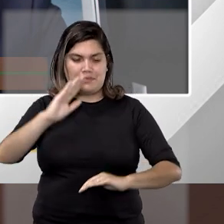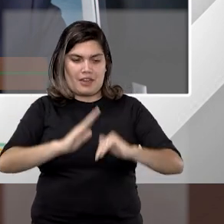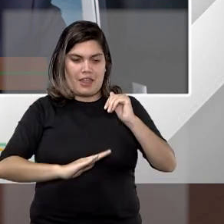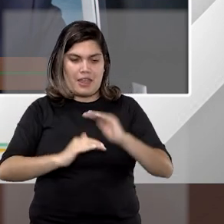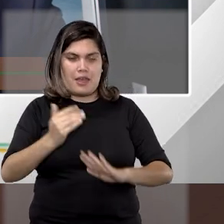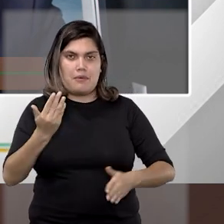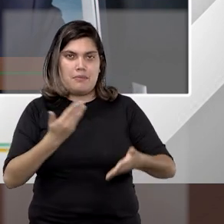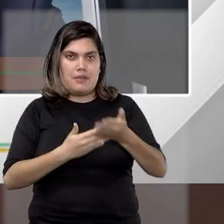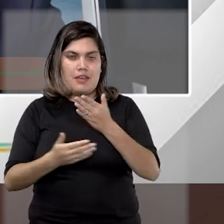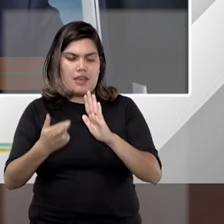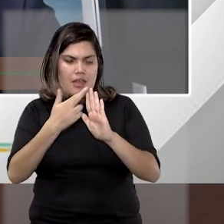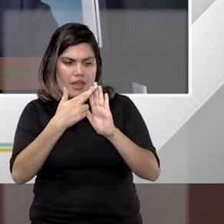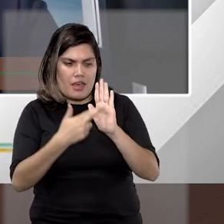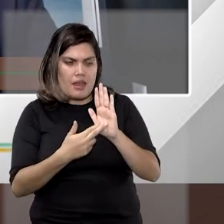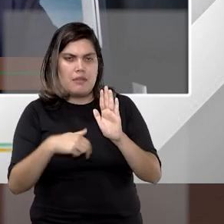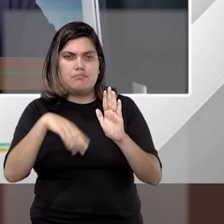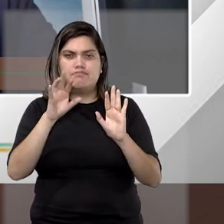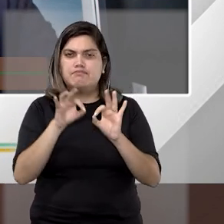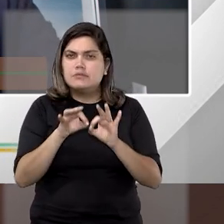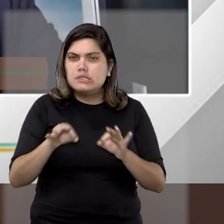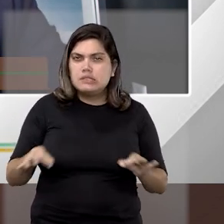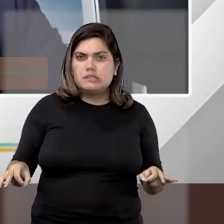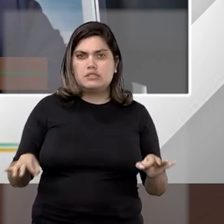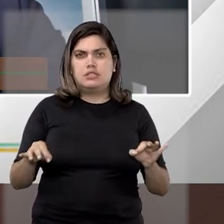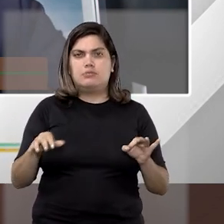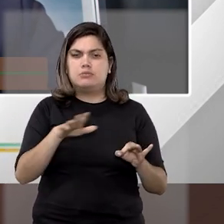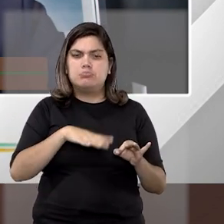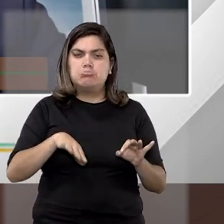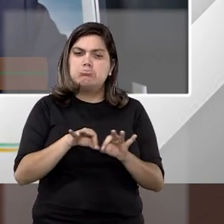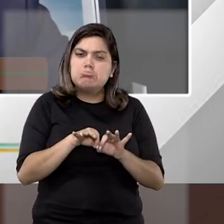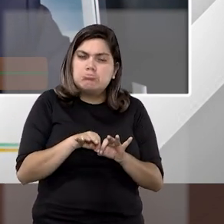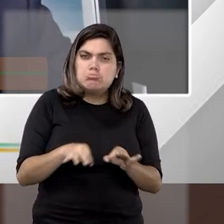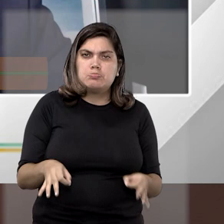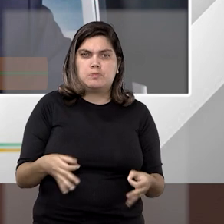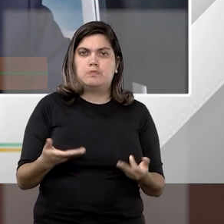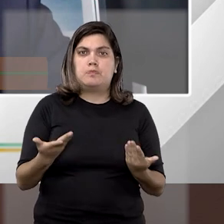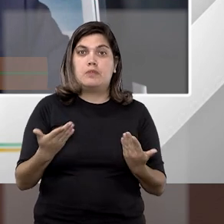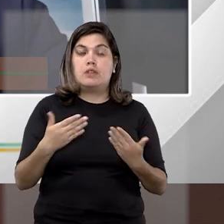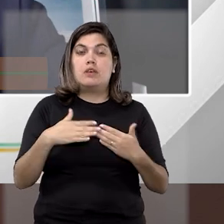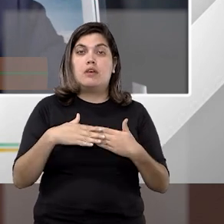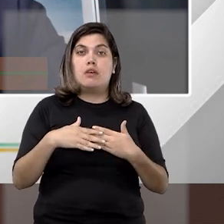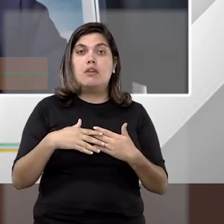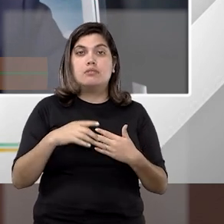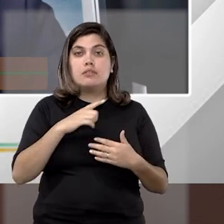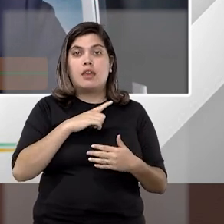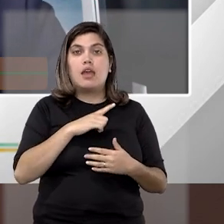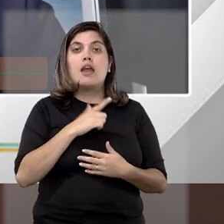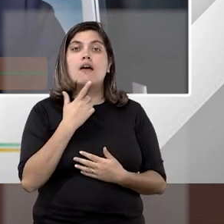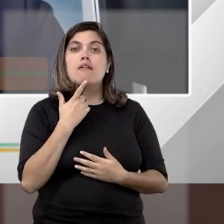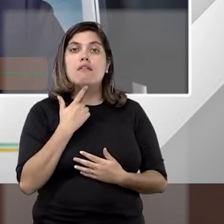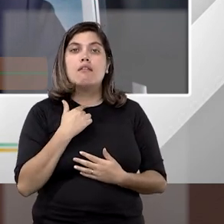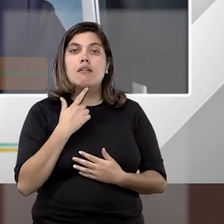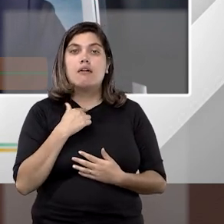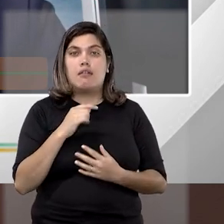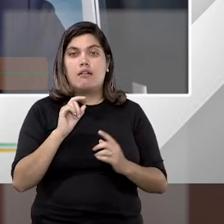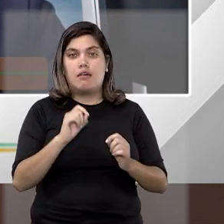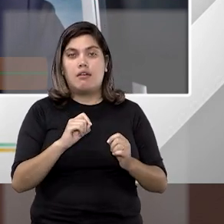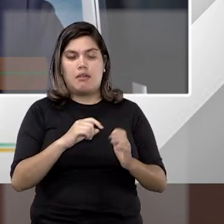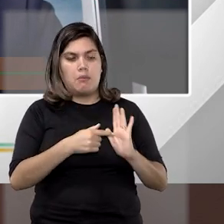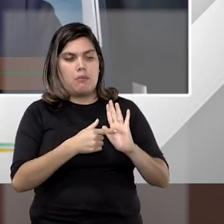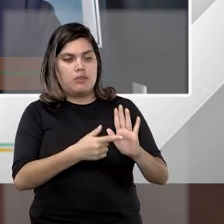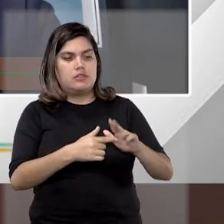Central desse aplicar um requerimento mais simples para questões mais simples tem a